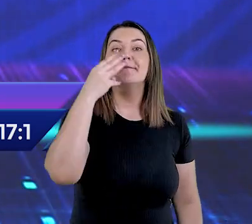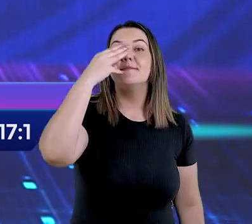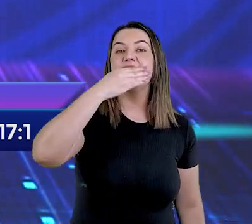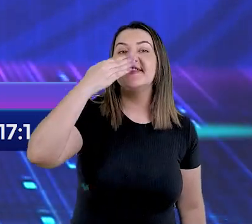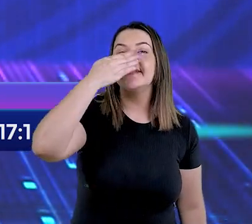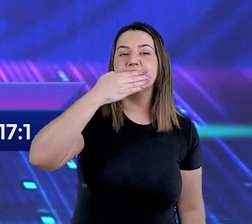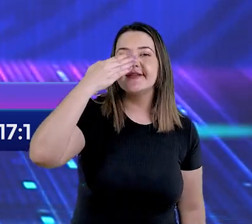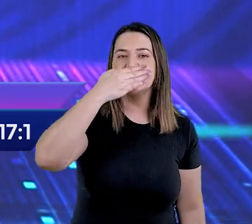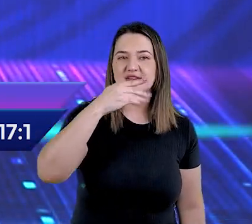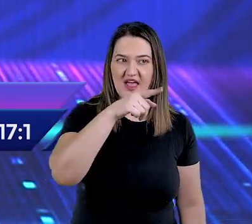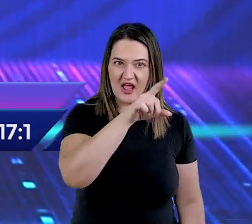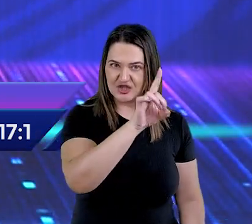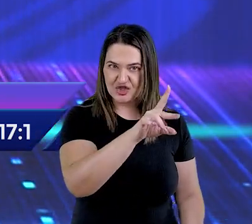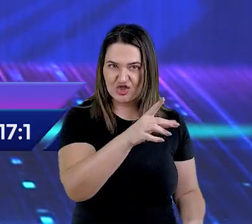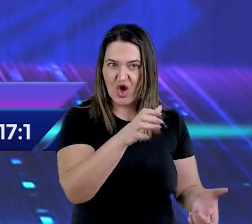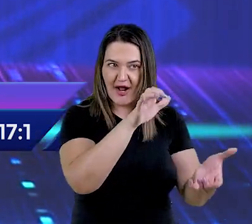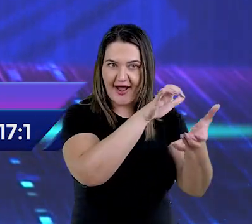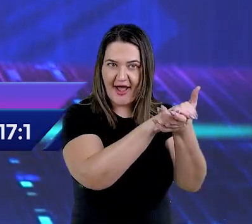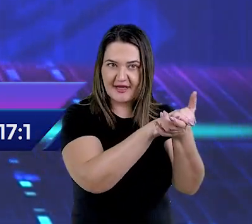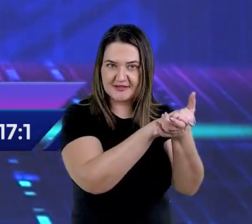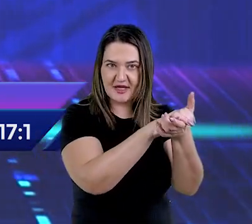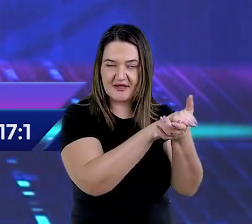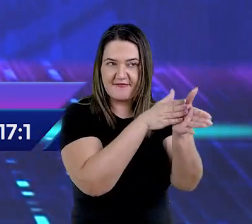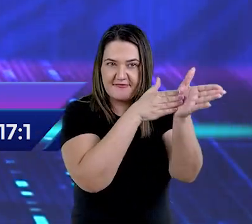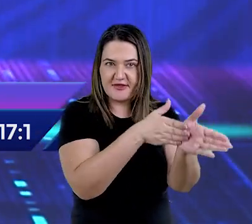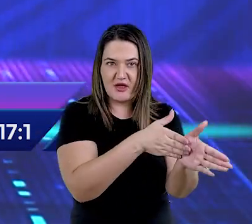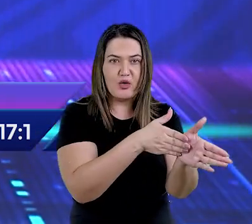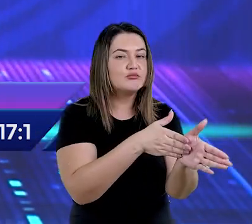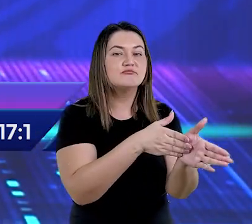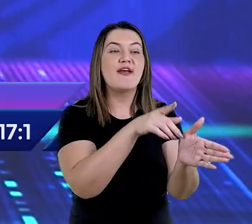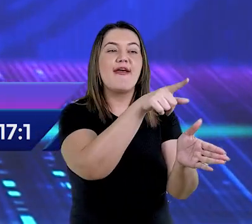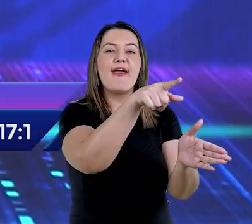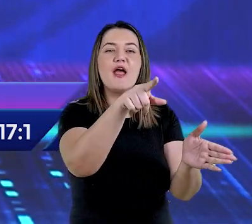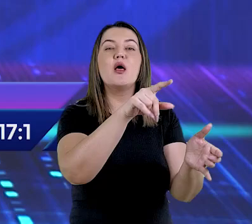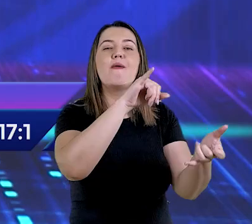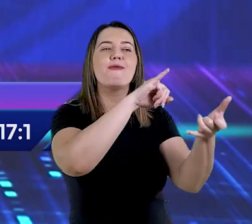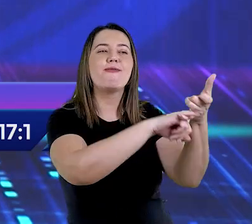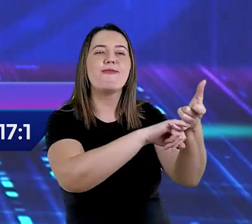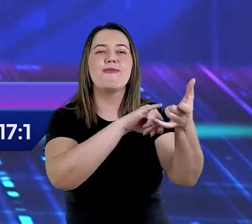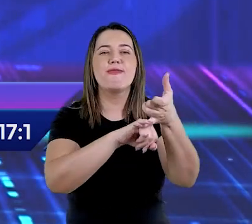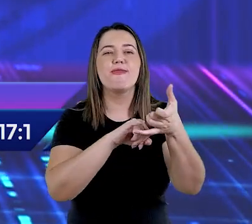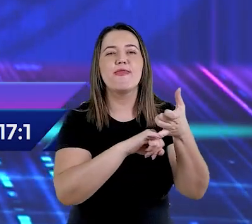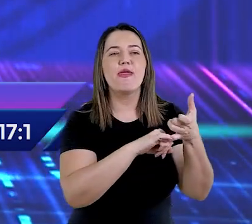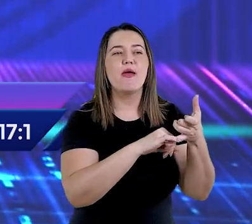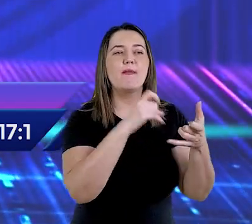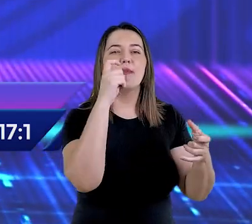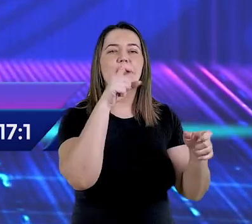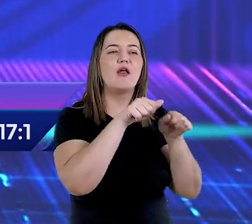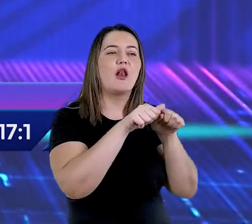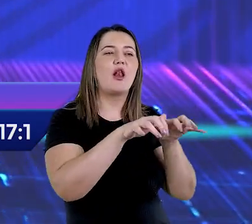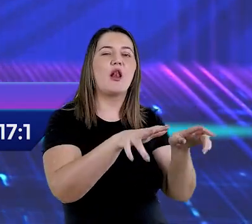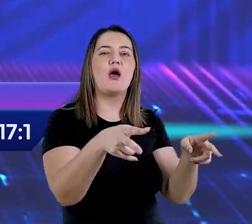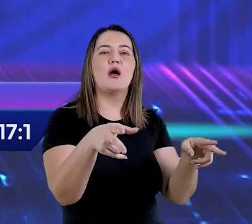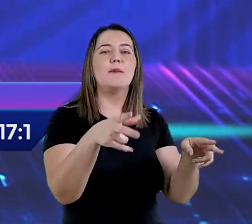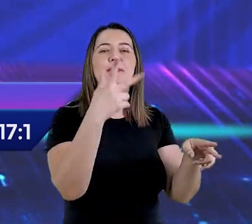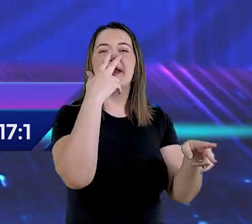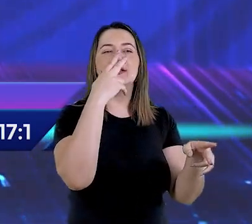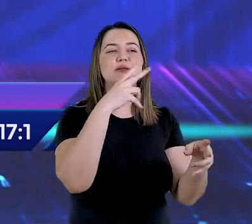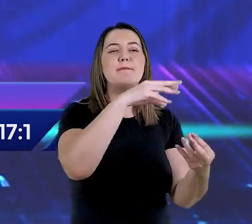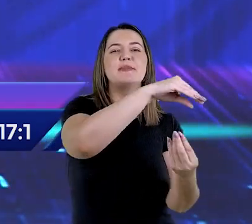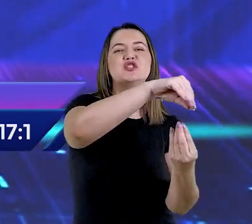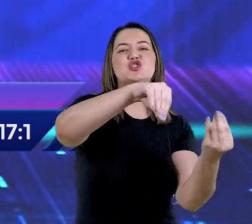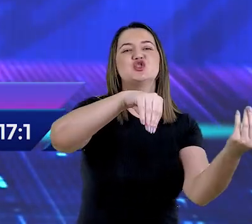apenas para seu esposo. Ela se prostitui, ela vai por outros caminhos, ela se entrega por